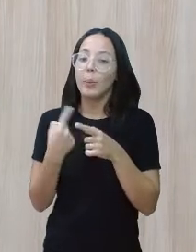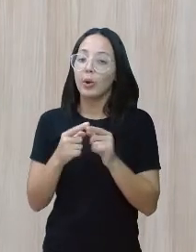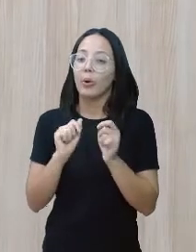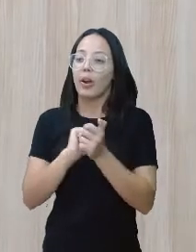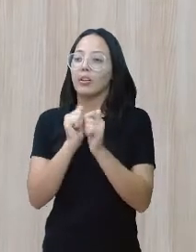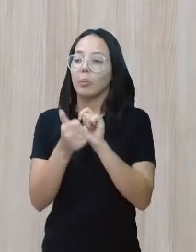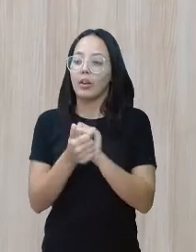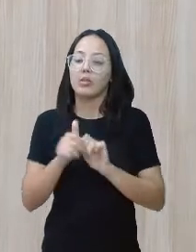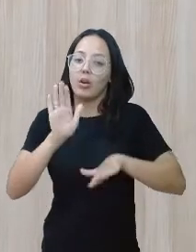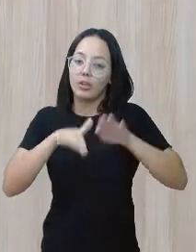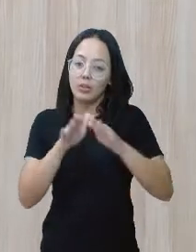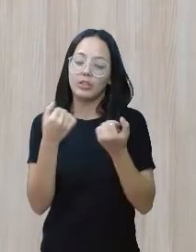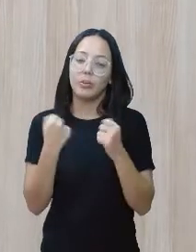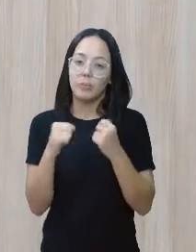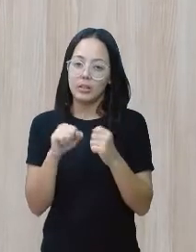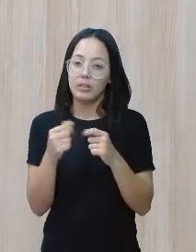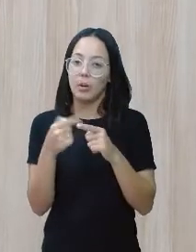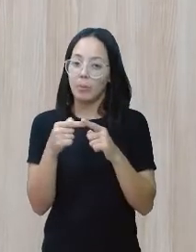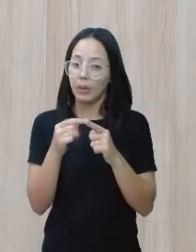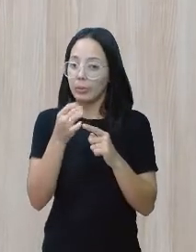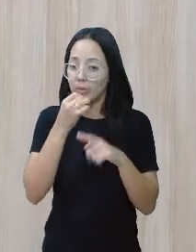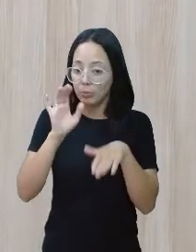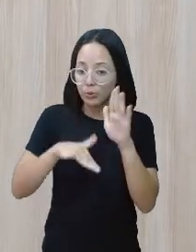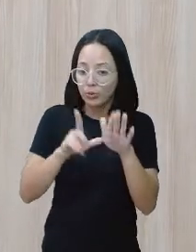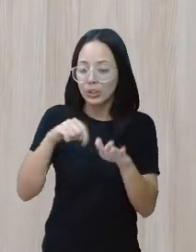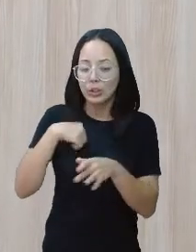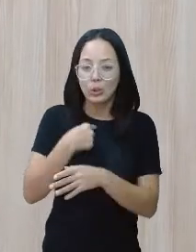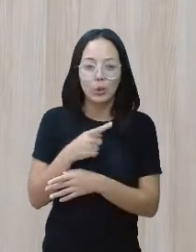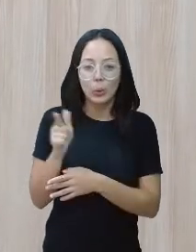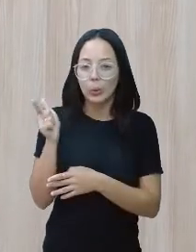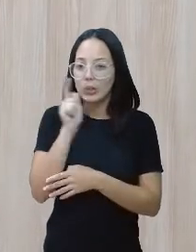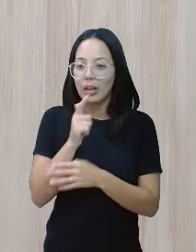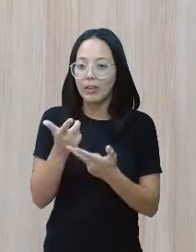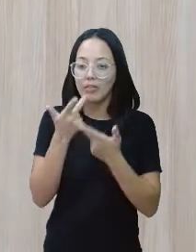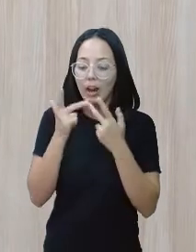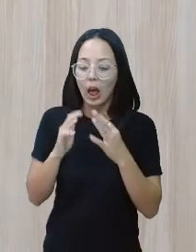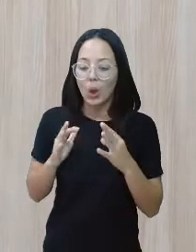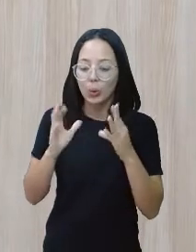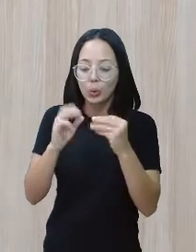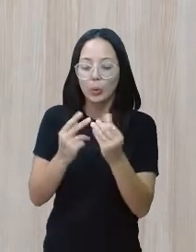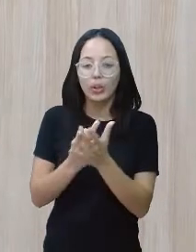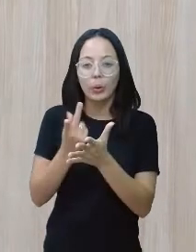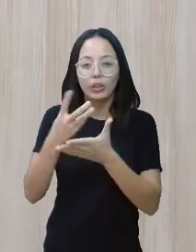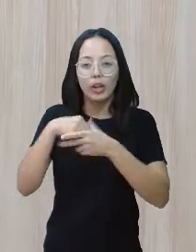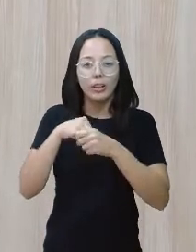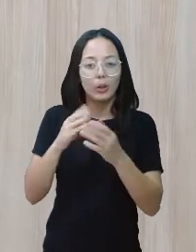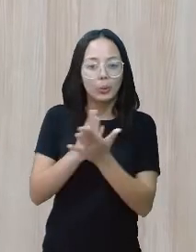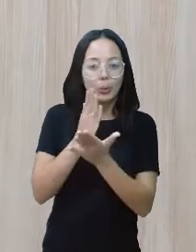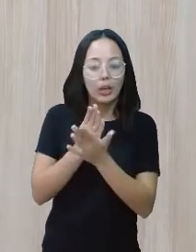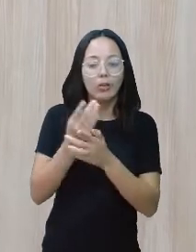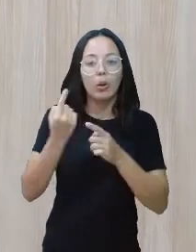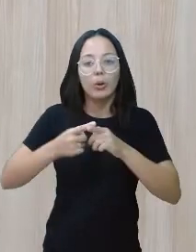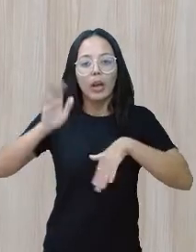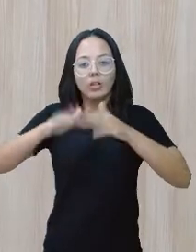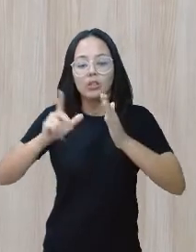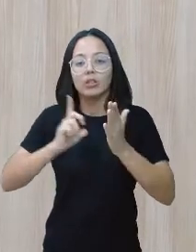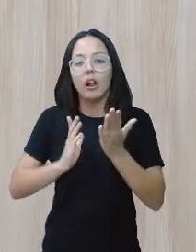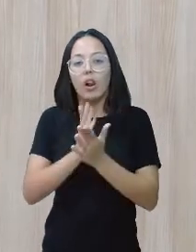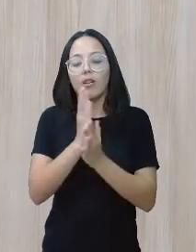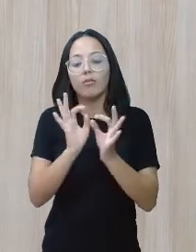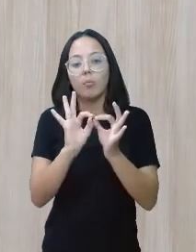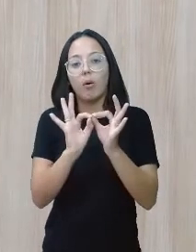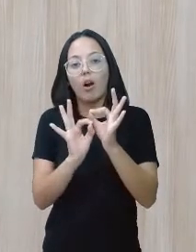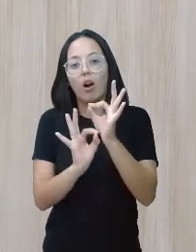elas são necessárias, porque às vezes não dá para contar tudo o que acontece em um livro. Às vezes a gente tem livros grandiosos.